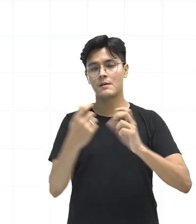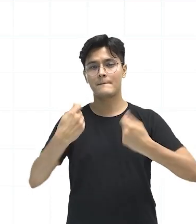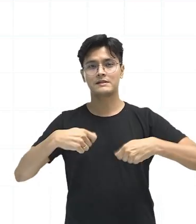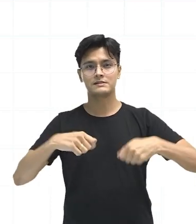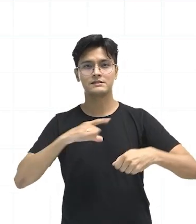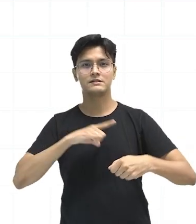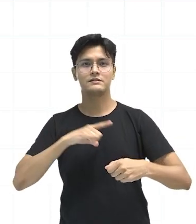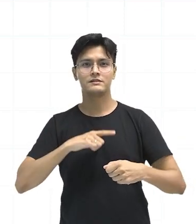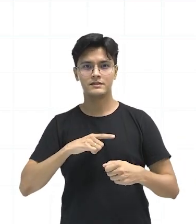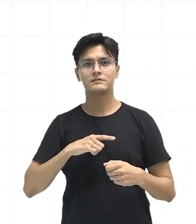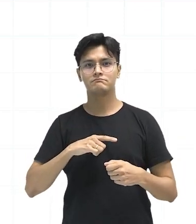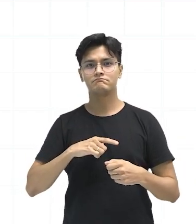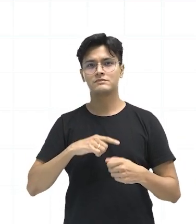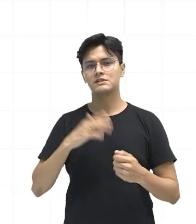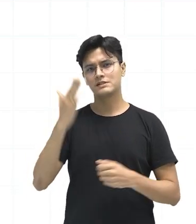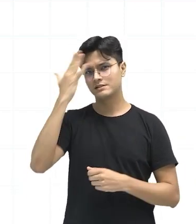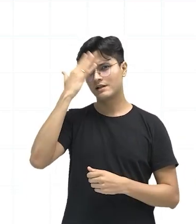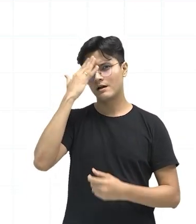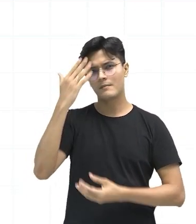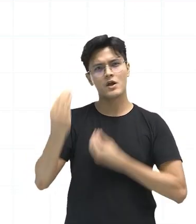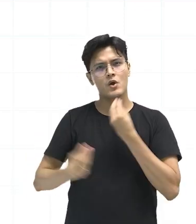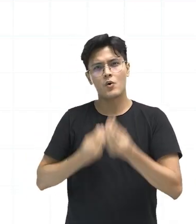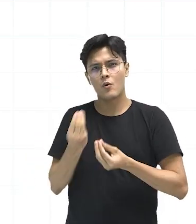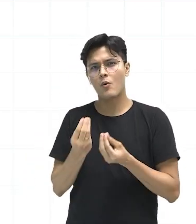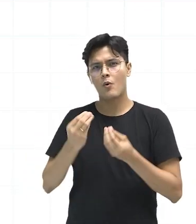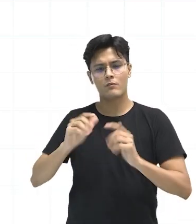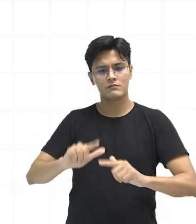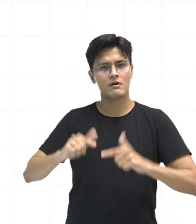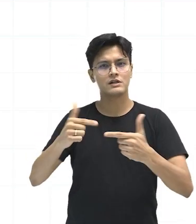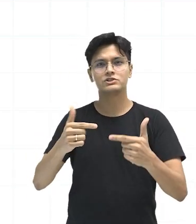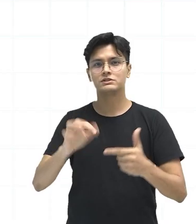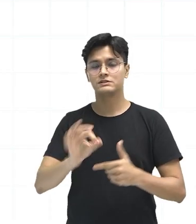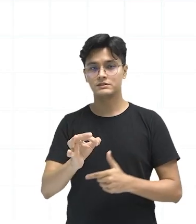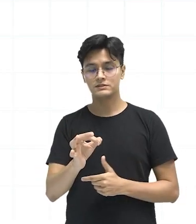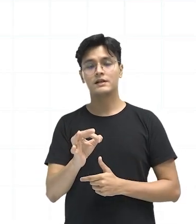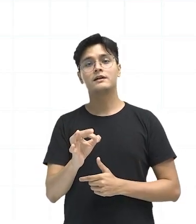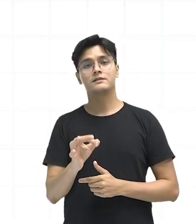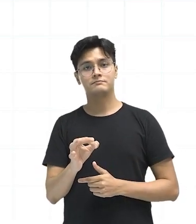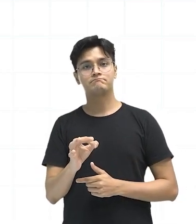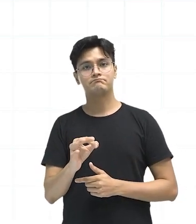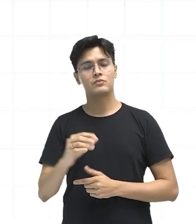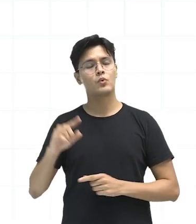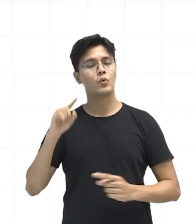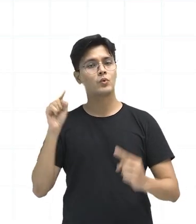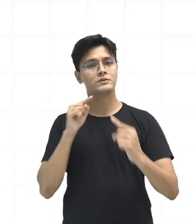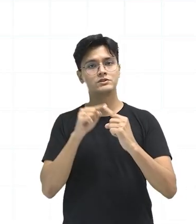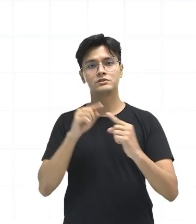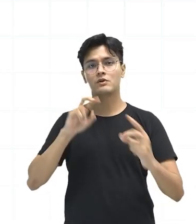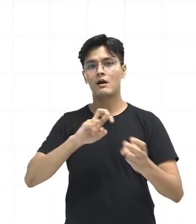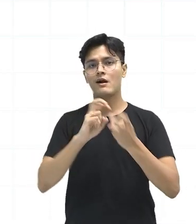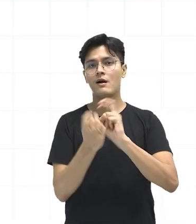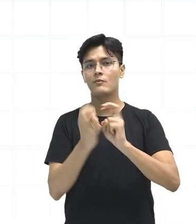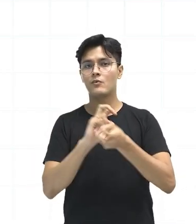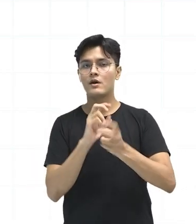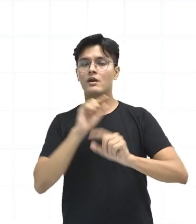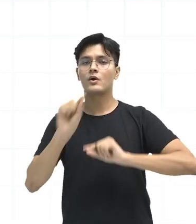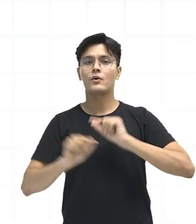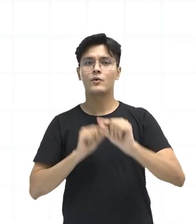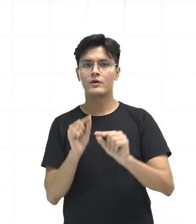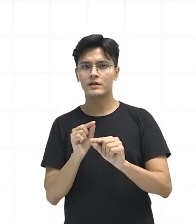reflexo aperfeiçoado para que você não machuque o seu oponente. Lembrem-se que a intenção da capoeira não